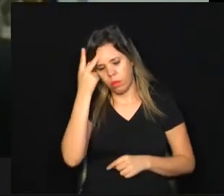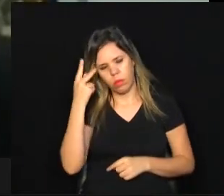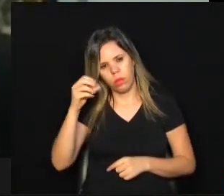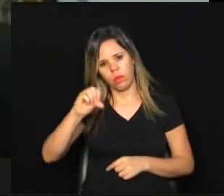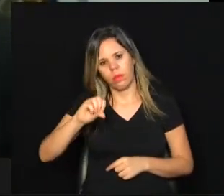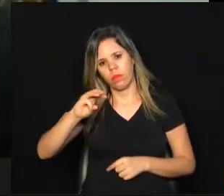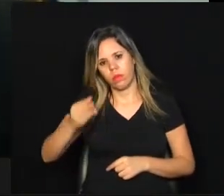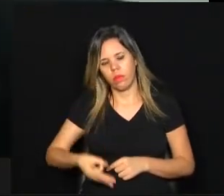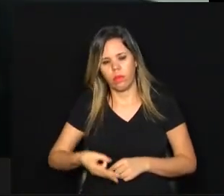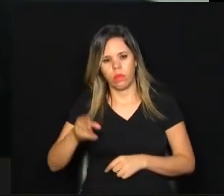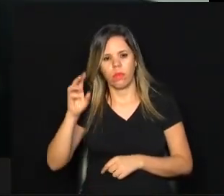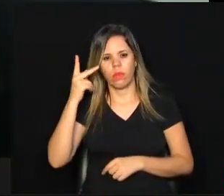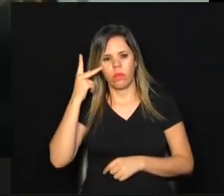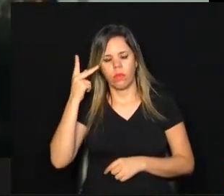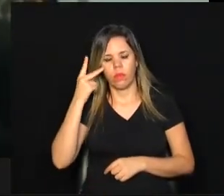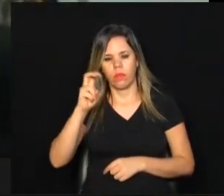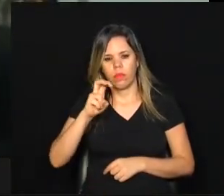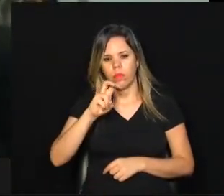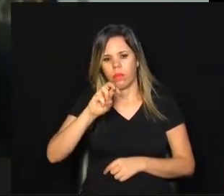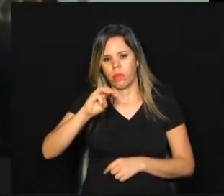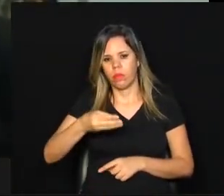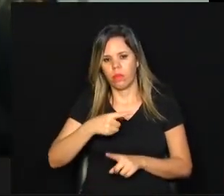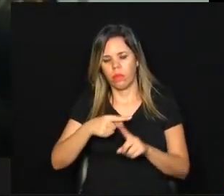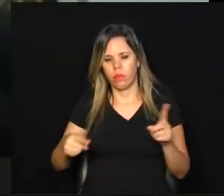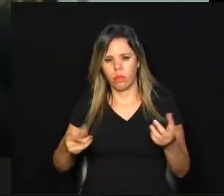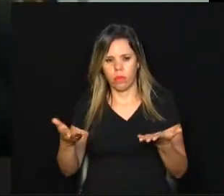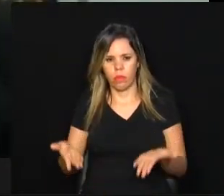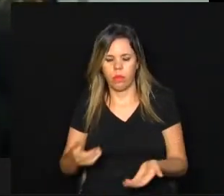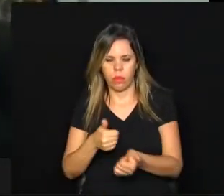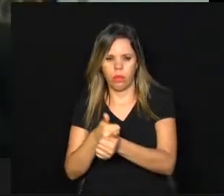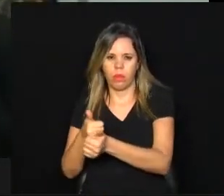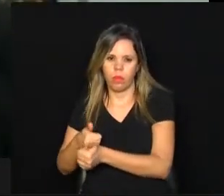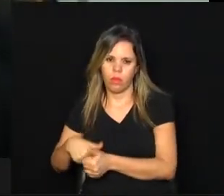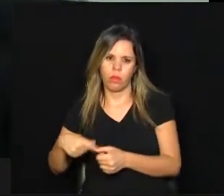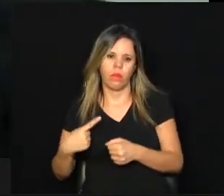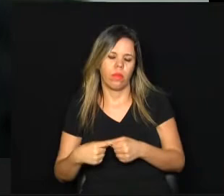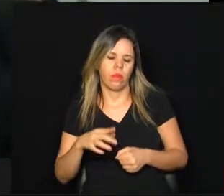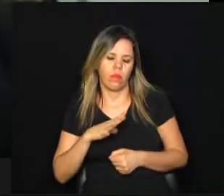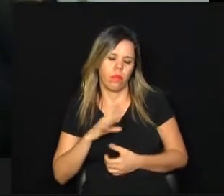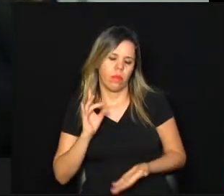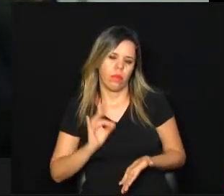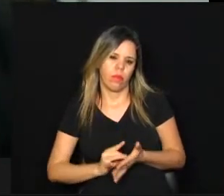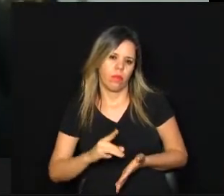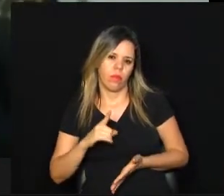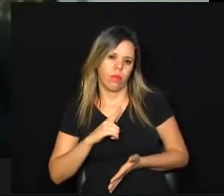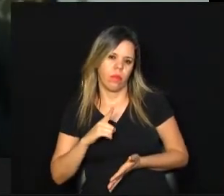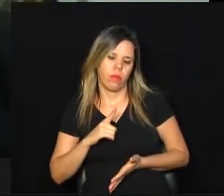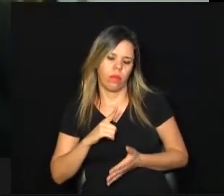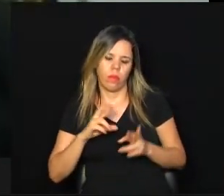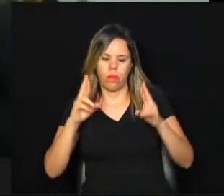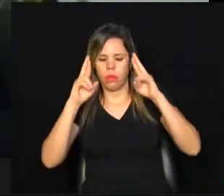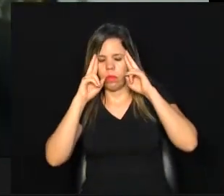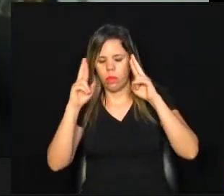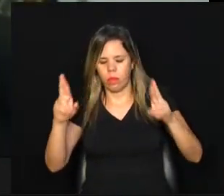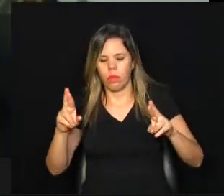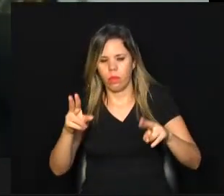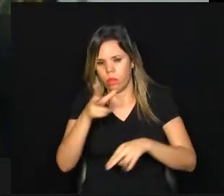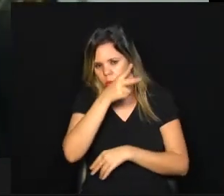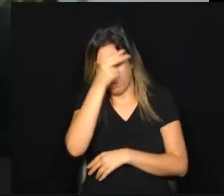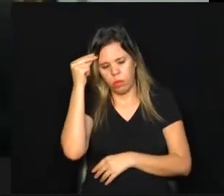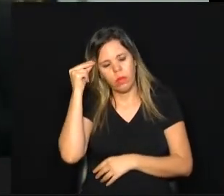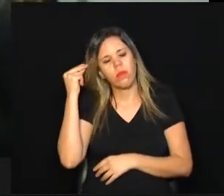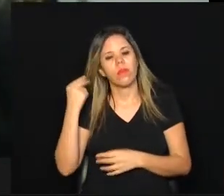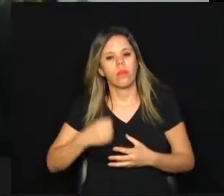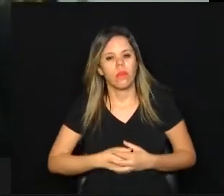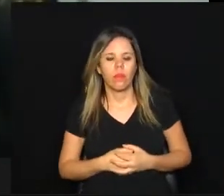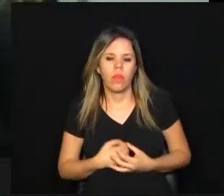da Grande São Paulo e 5 milhões e meio na nossa região. Então, na realidade, o que nós temos é que respeitar um bem público,